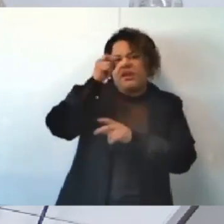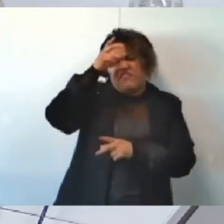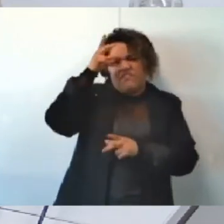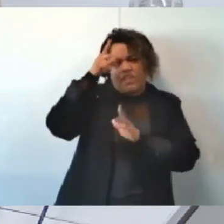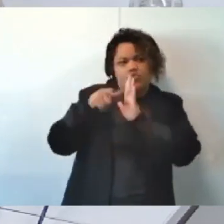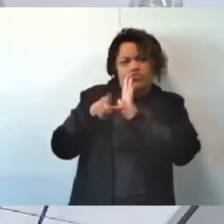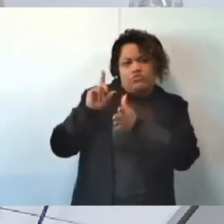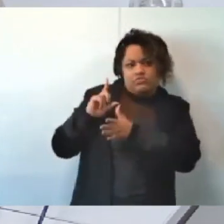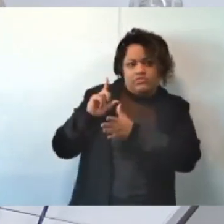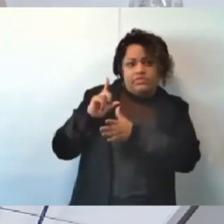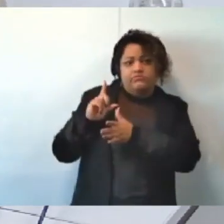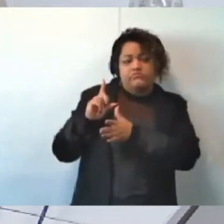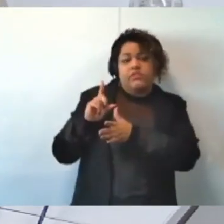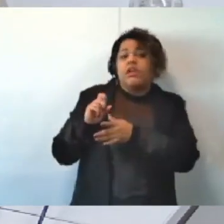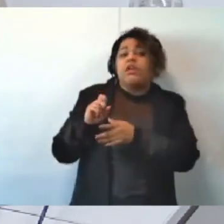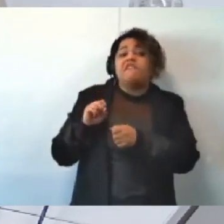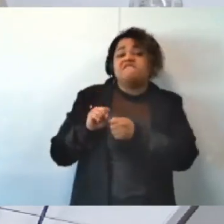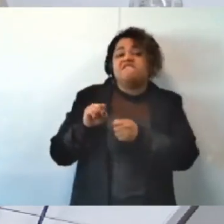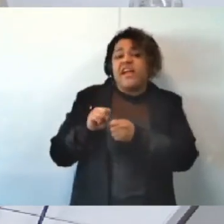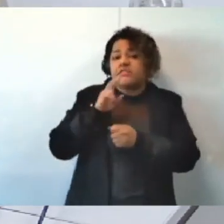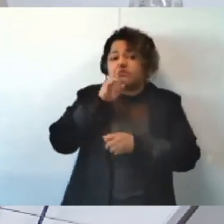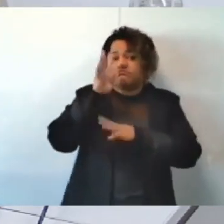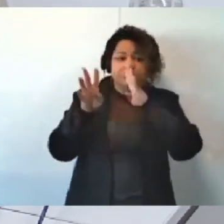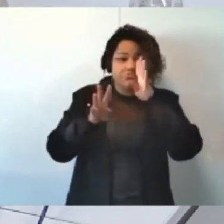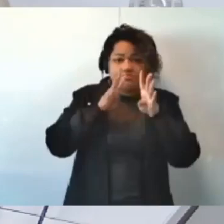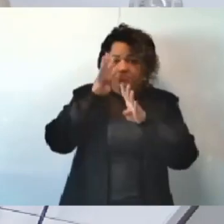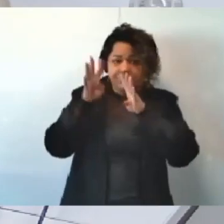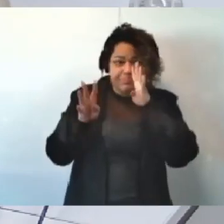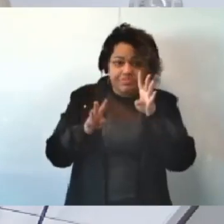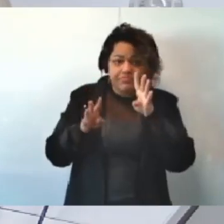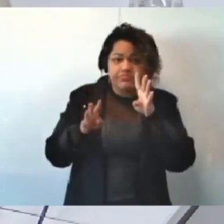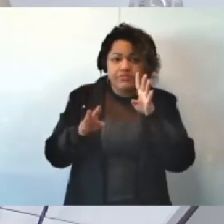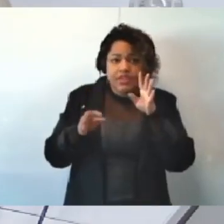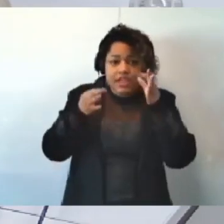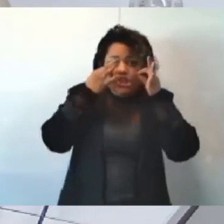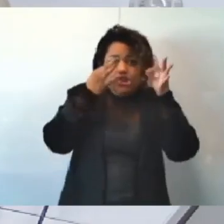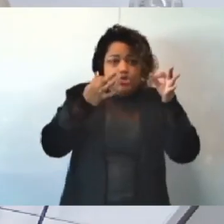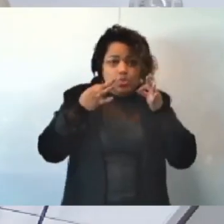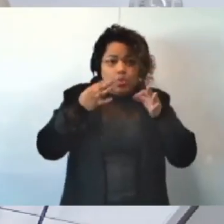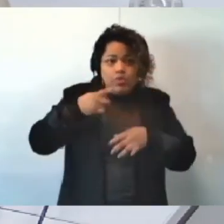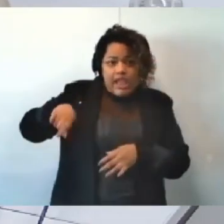ninguém. Não quer escutar ninguém. A gente faz reuniões em cima de reuniões,